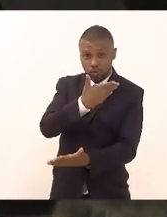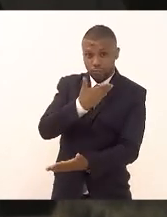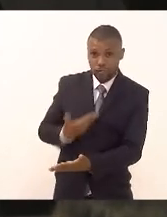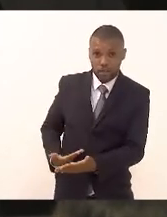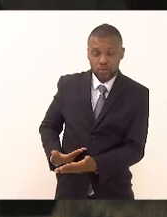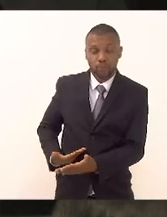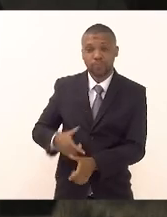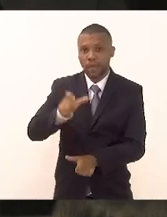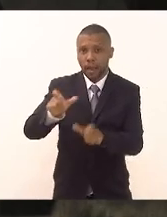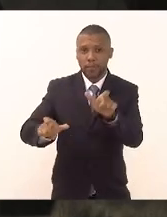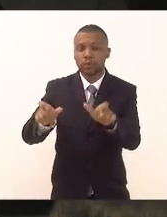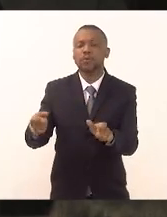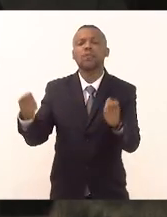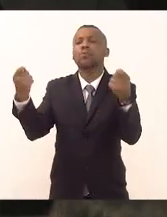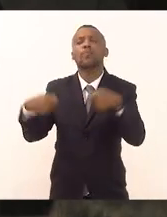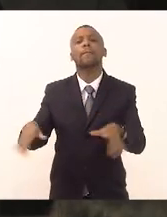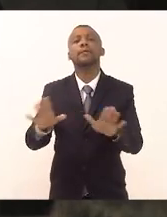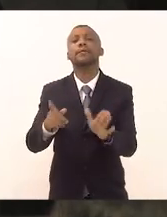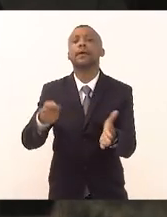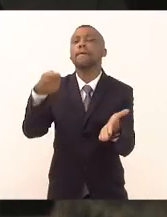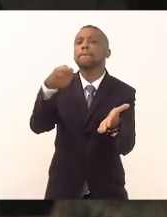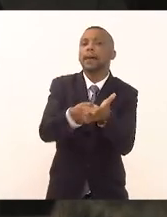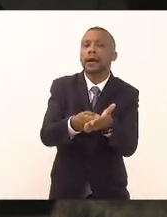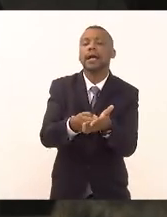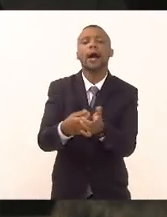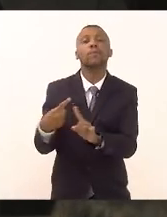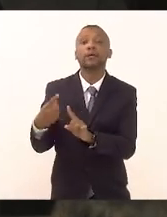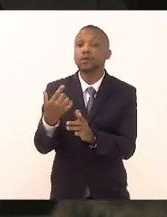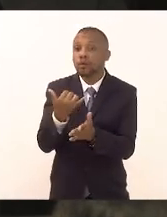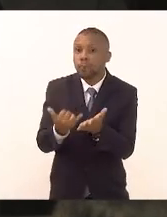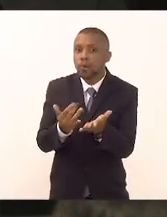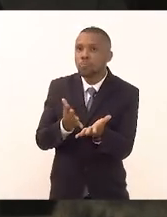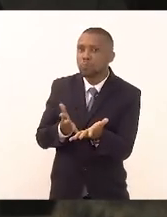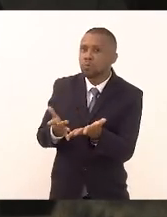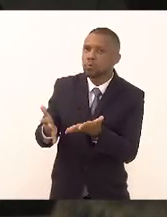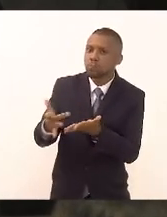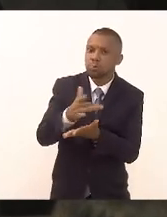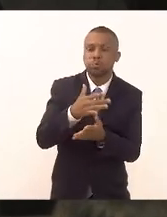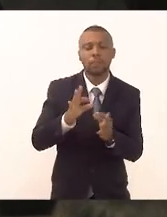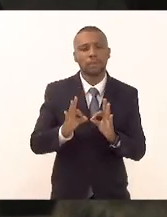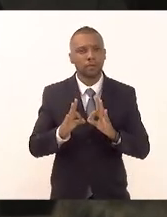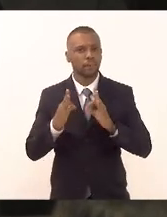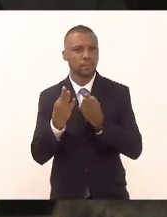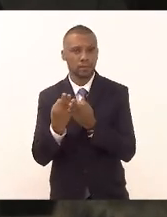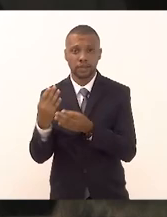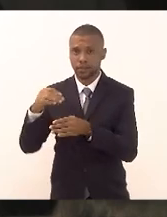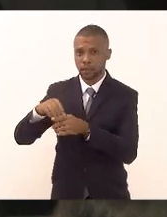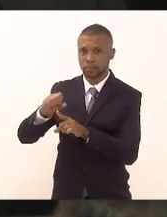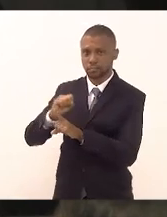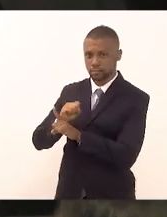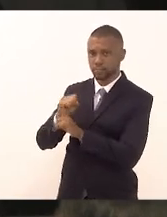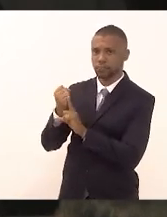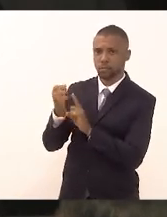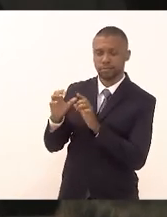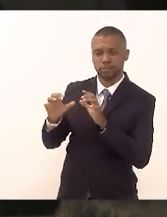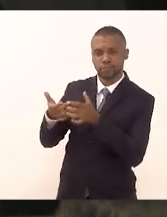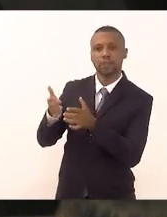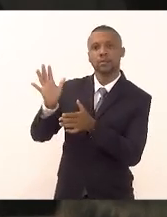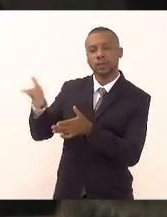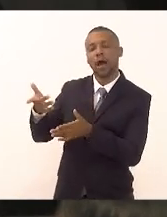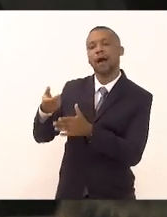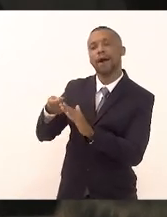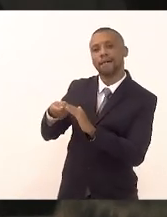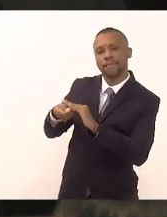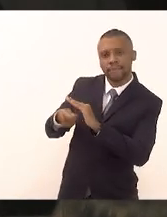cidadã não precisa pagar, porque os seus tributos, recolhidos pelas famílias naquela sociedade, já financiam e já